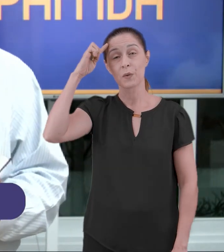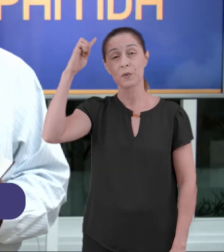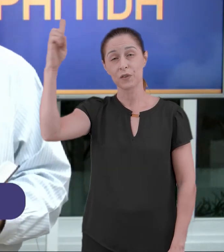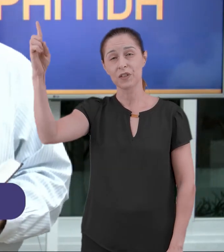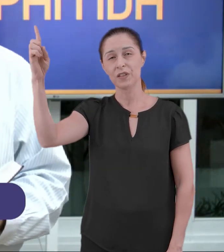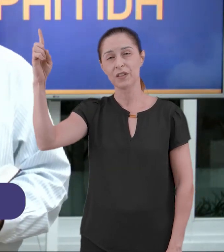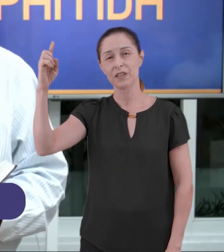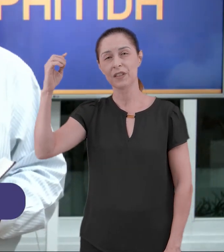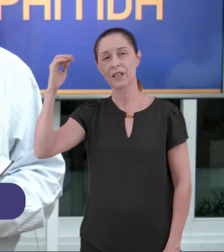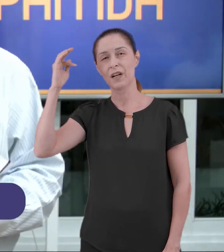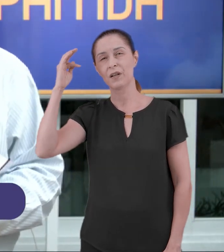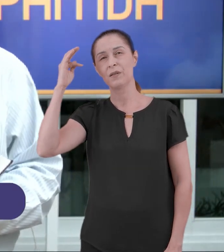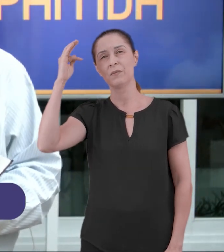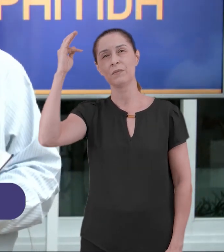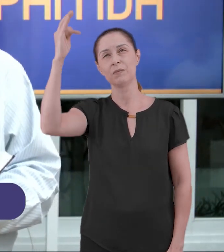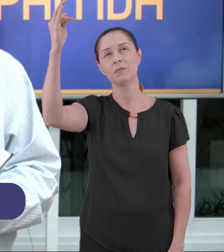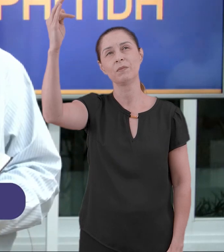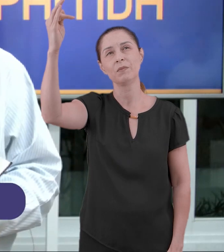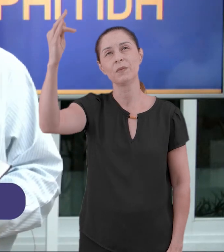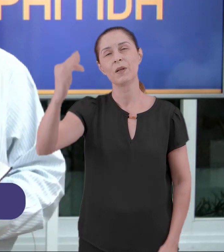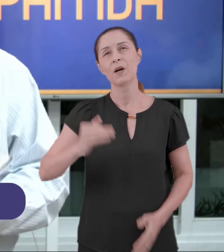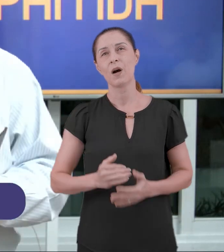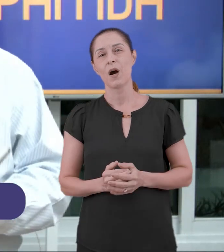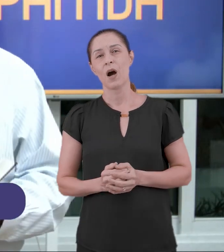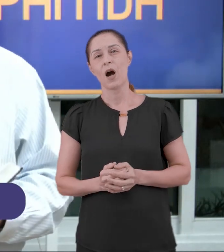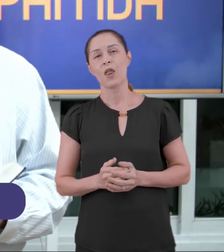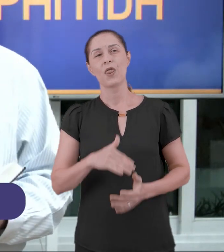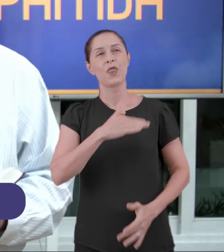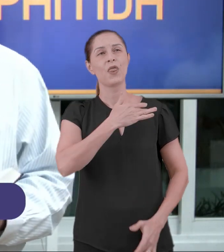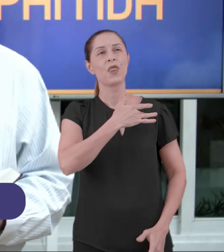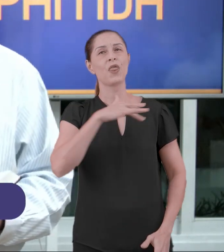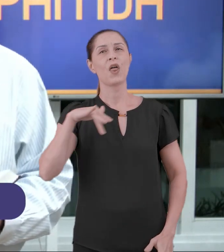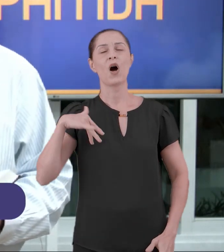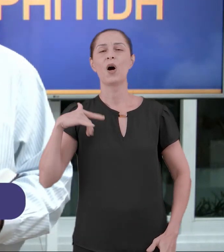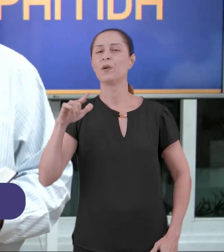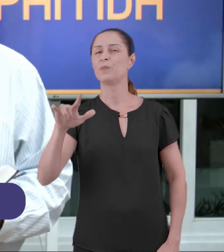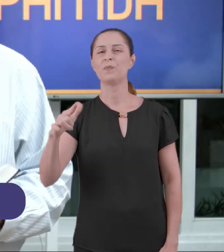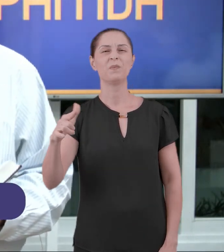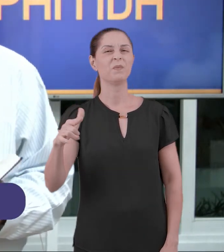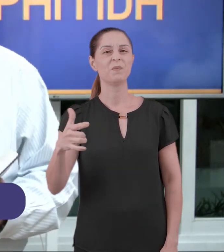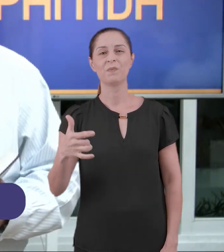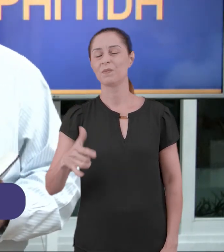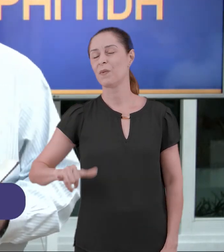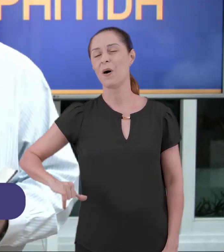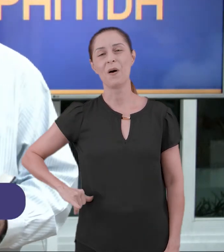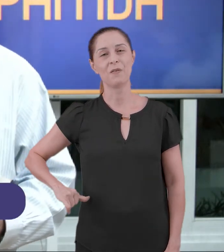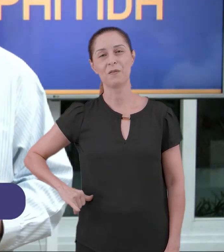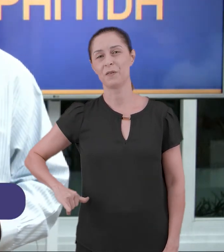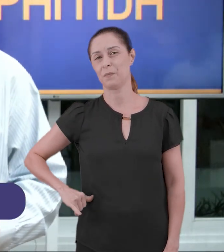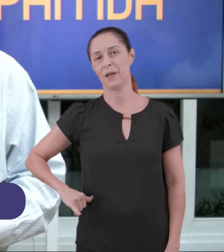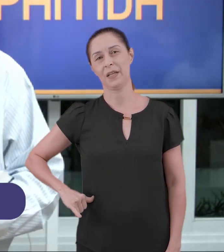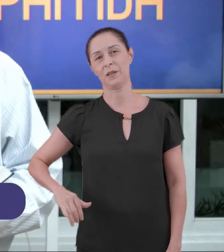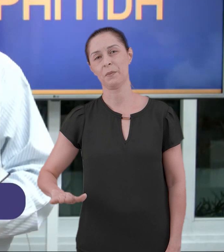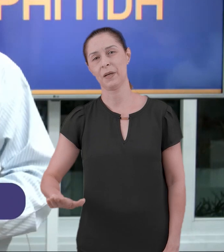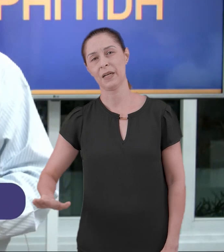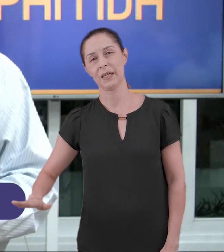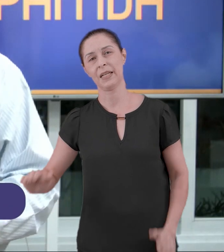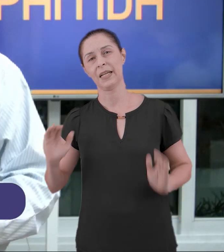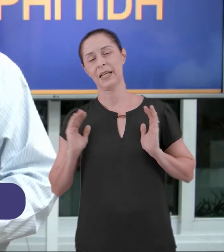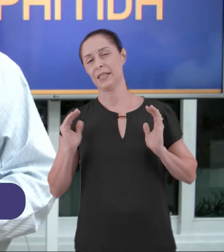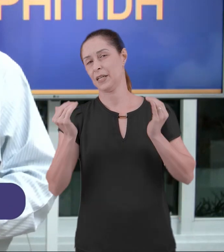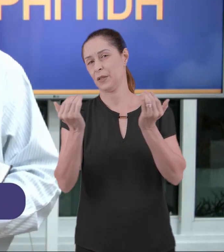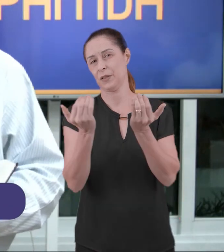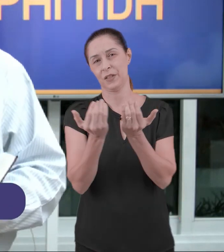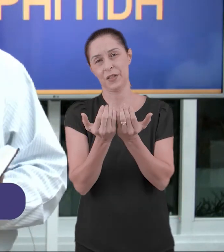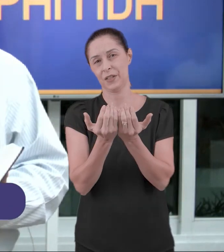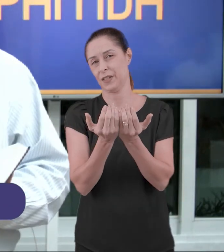Deus enxugará dos nossos olhos toda lágrima. Uma criança autista, ela